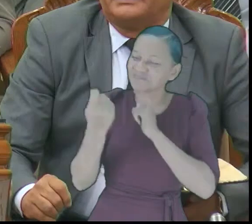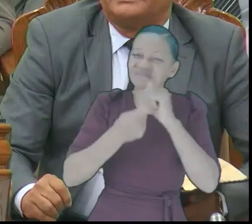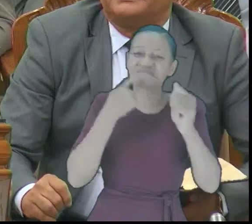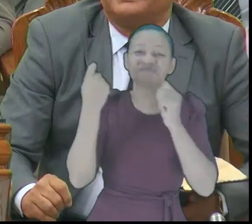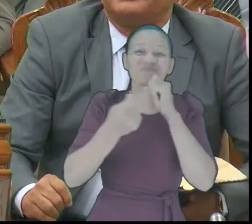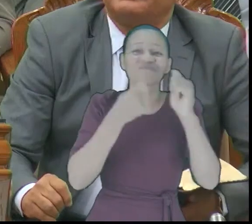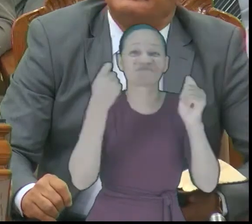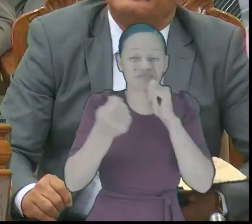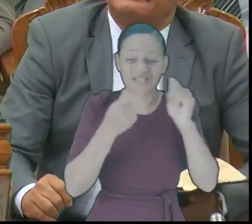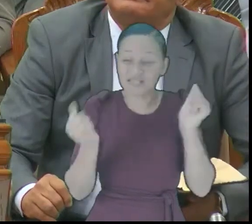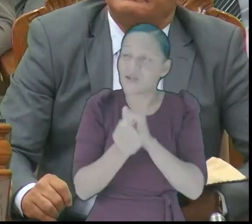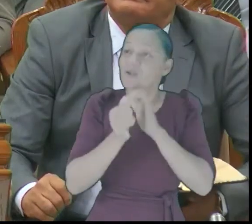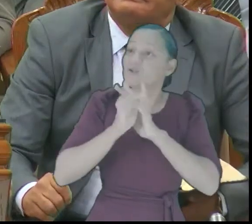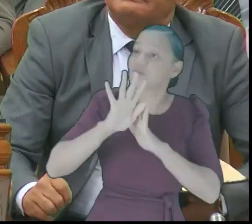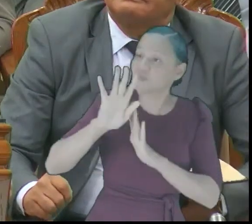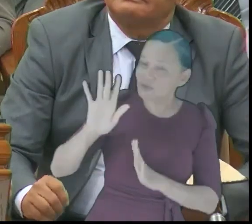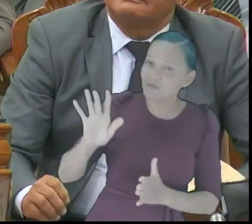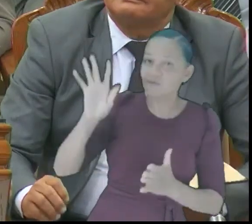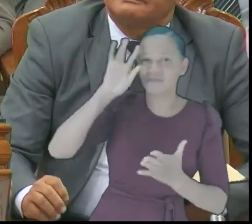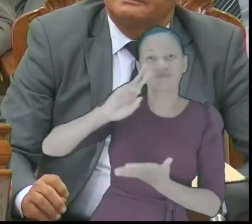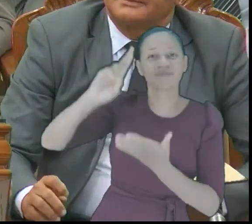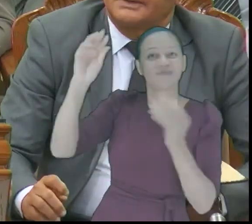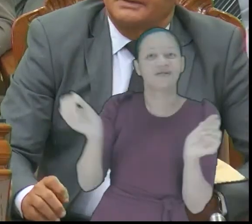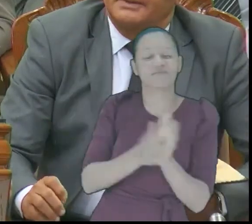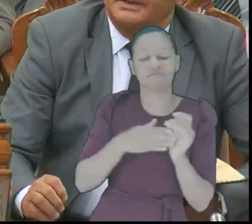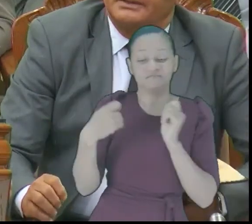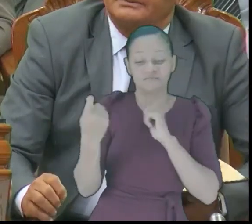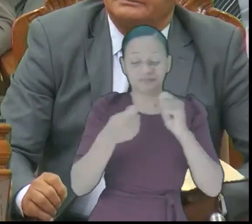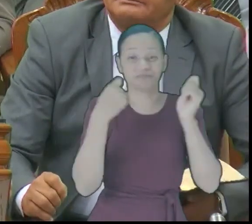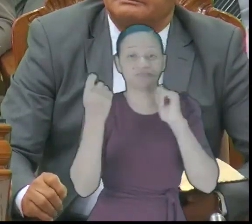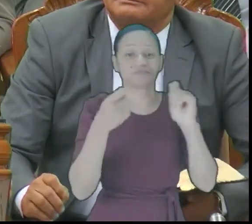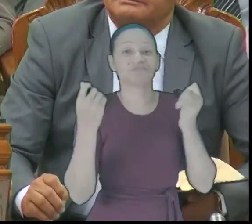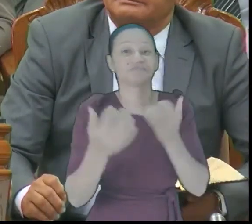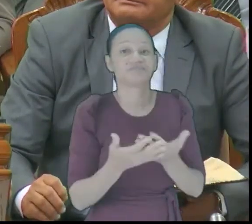Aleluia! Glória ao Senhor, aleluia!